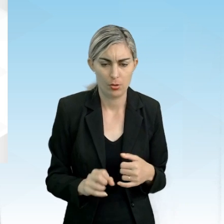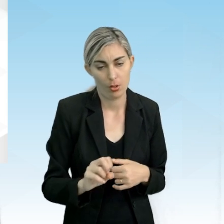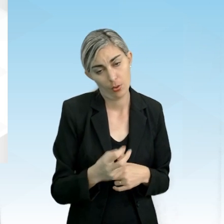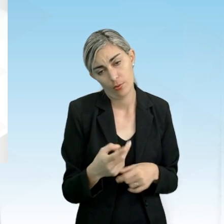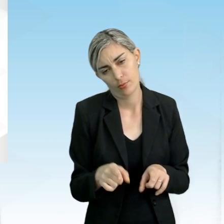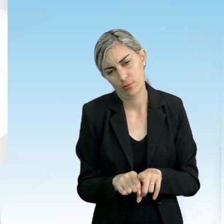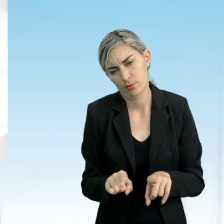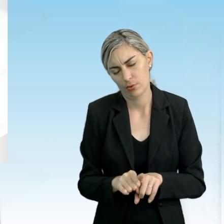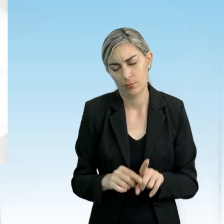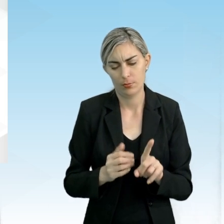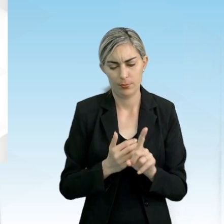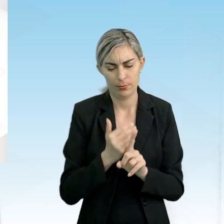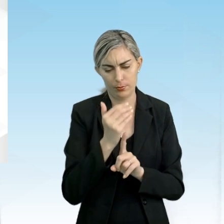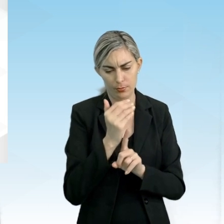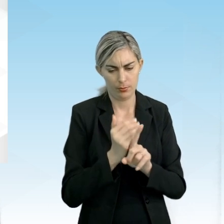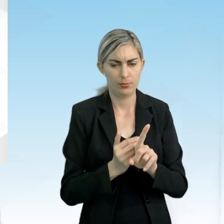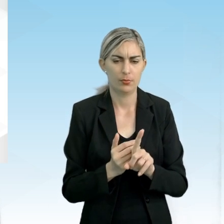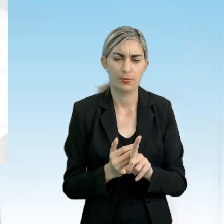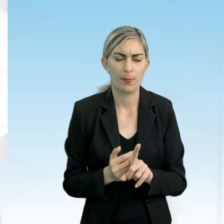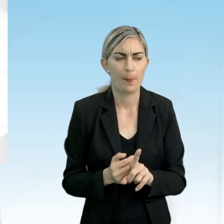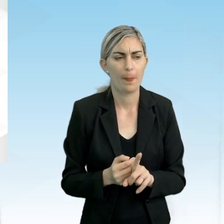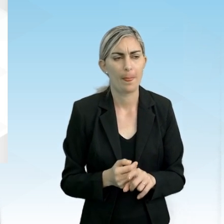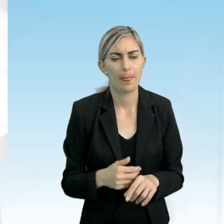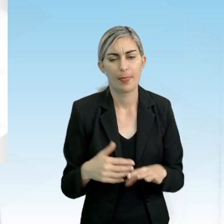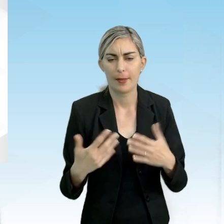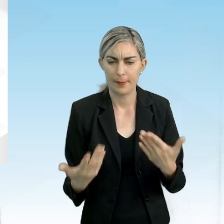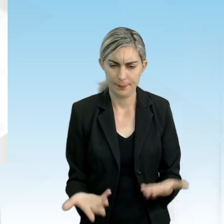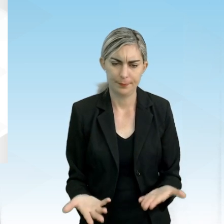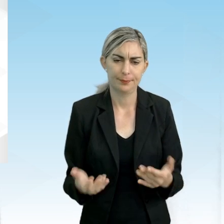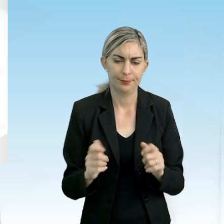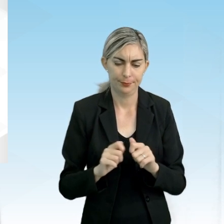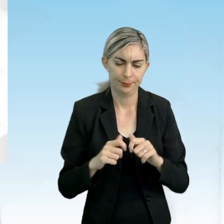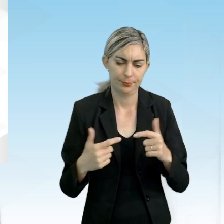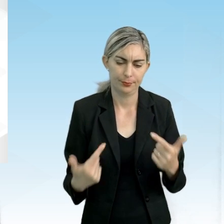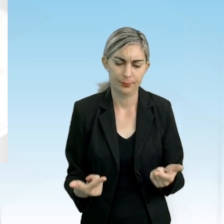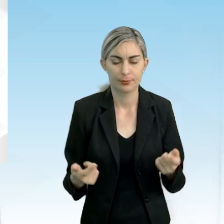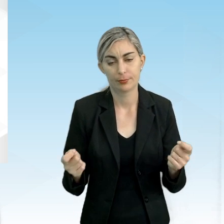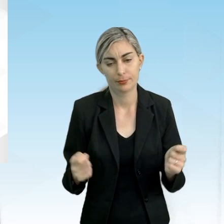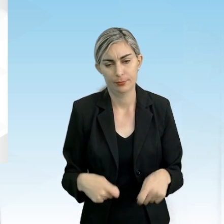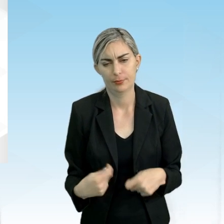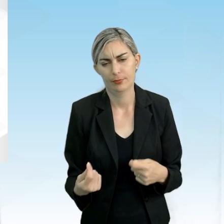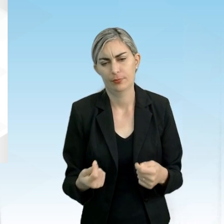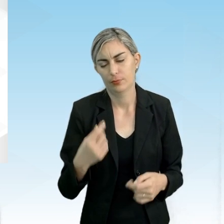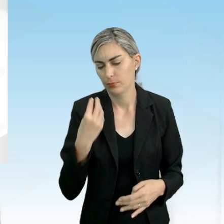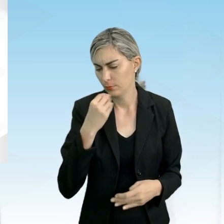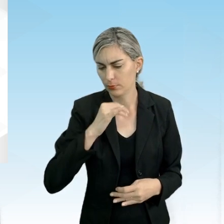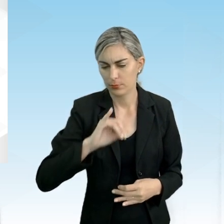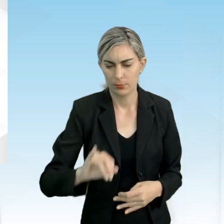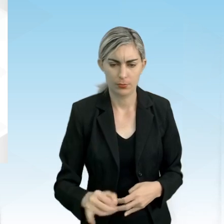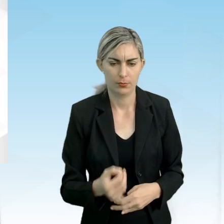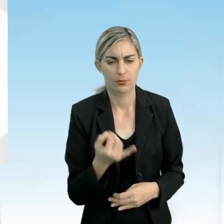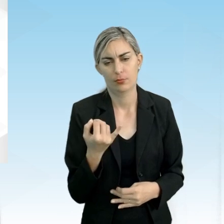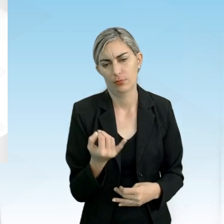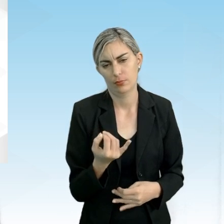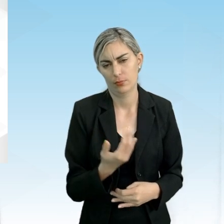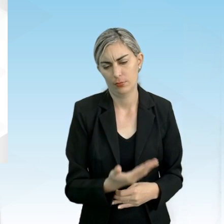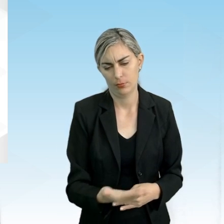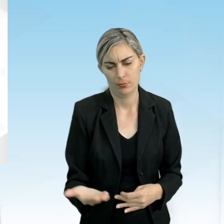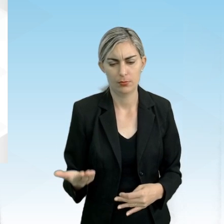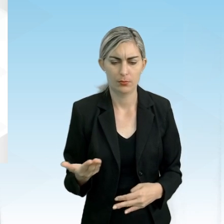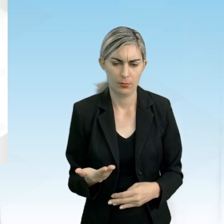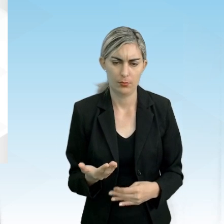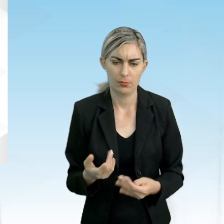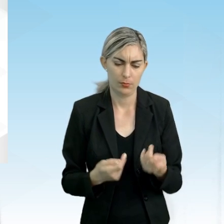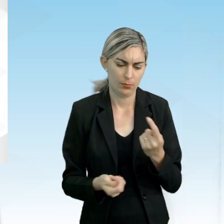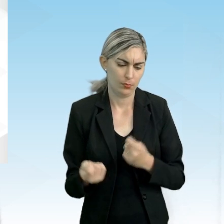a técnica respectivamente e assim é claro que é possível aproveitá-la por meio